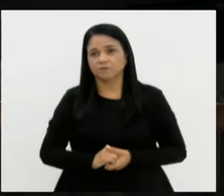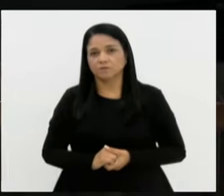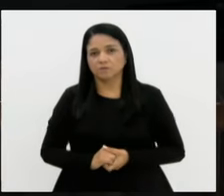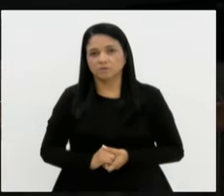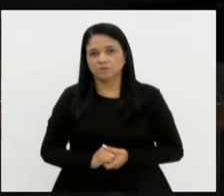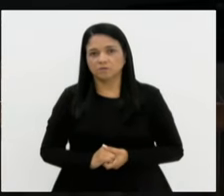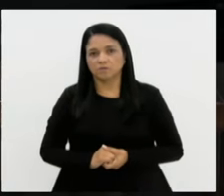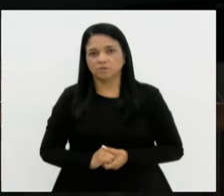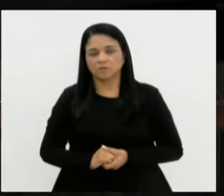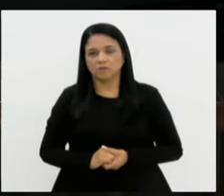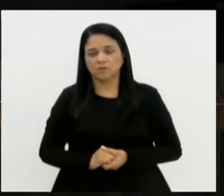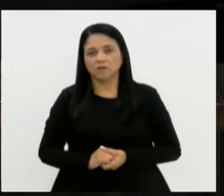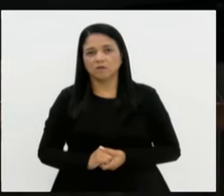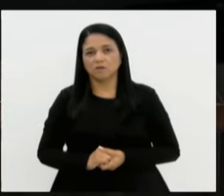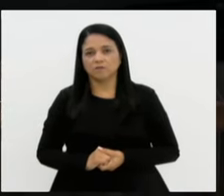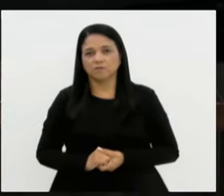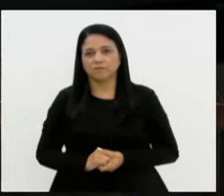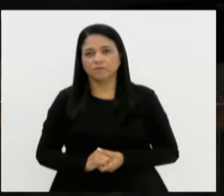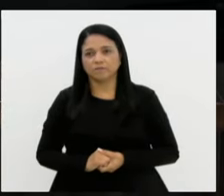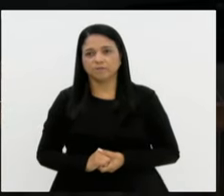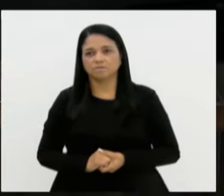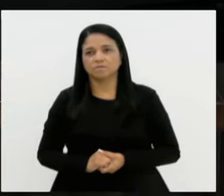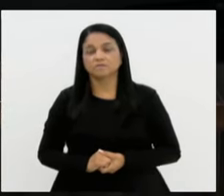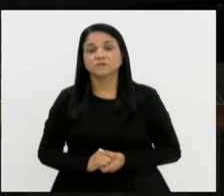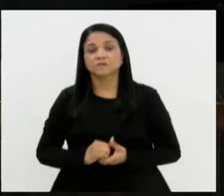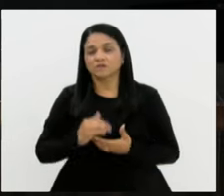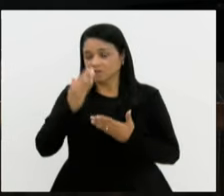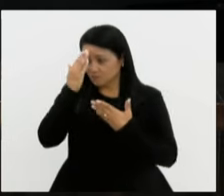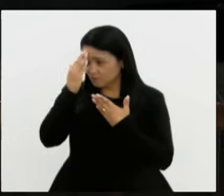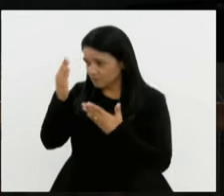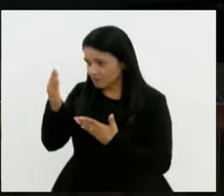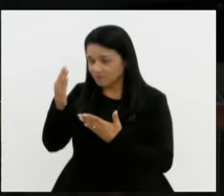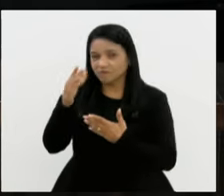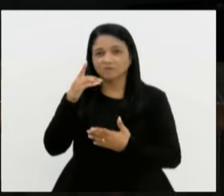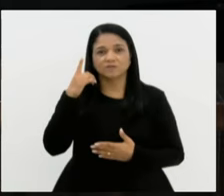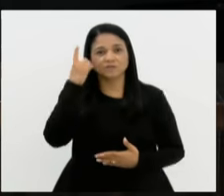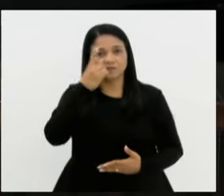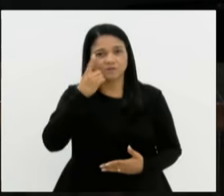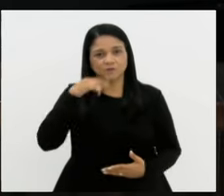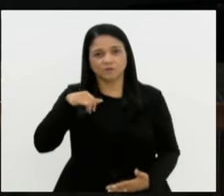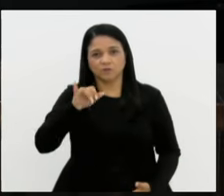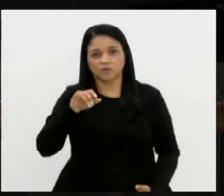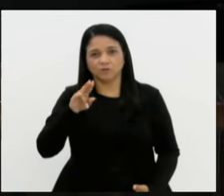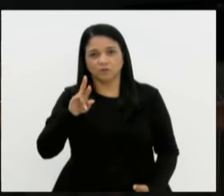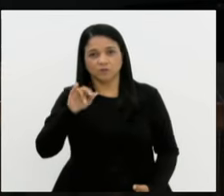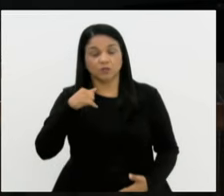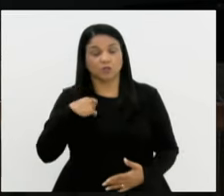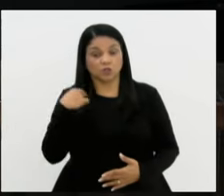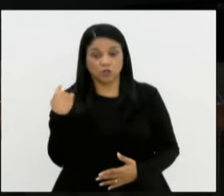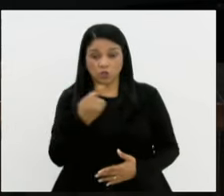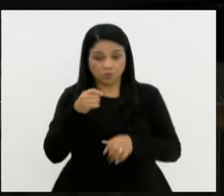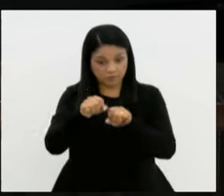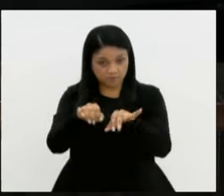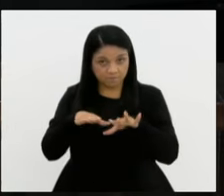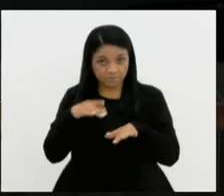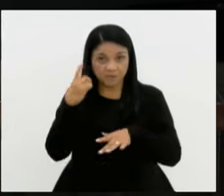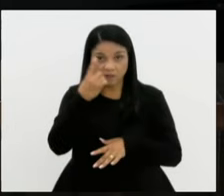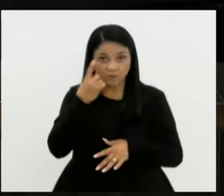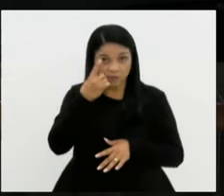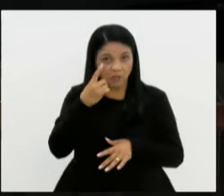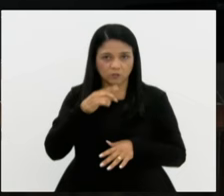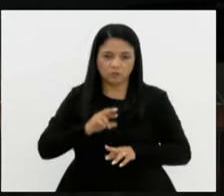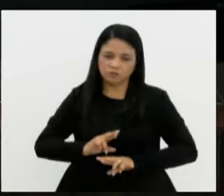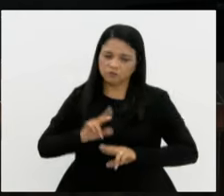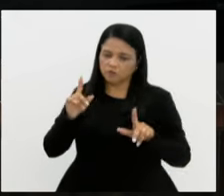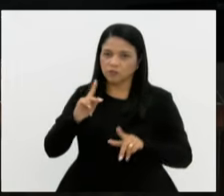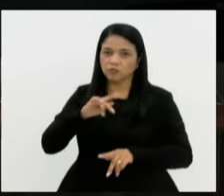Yuri. Nós só temos que saber que nós somos parlamentares, não somos juízes. E tem